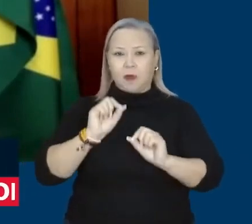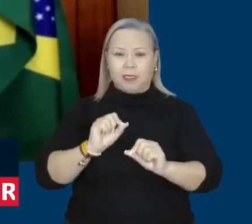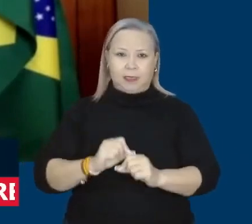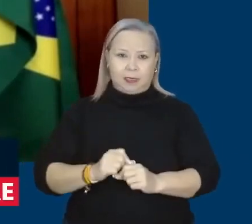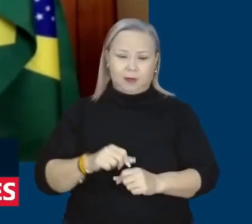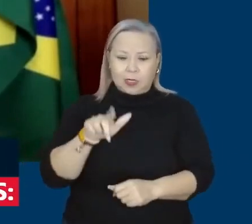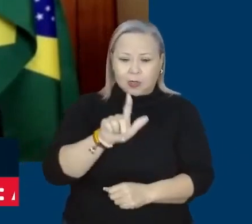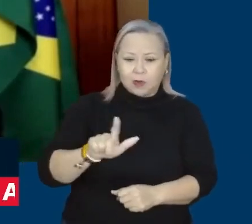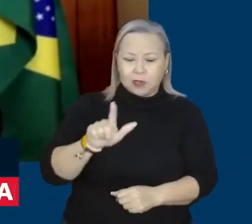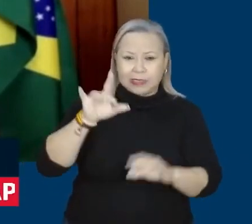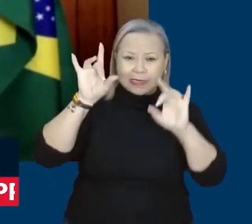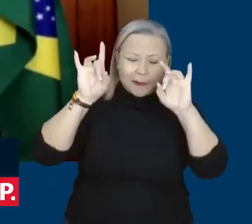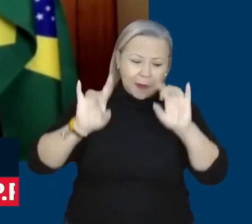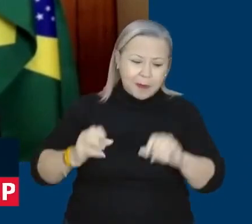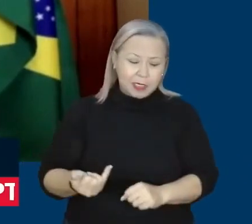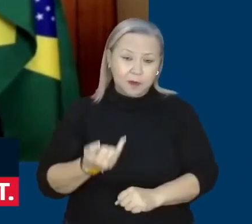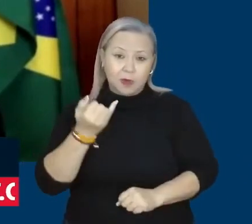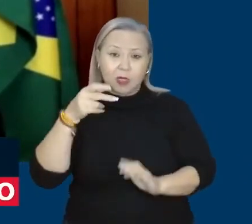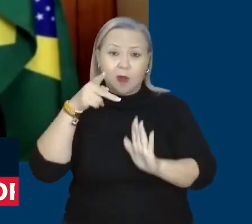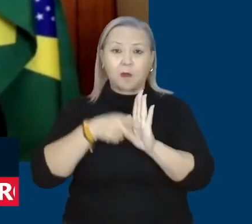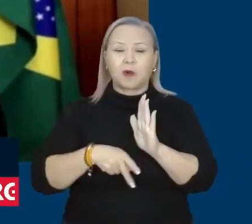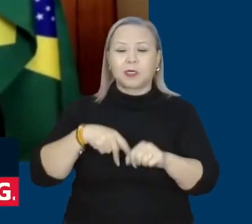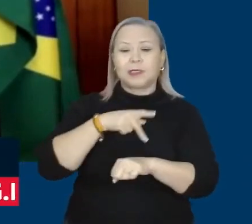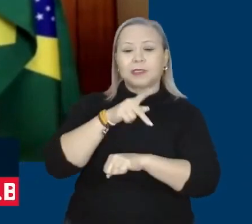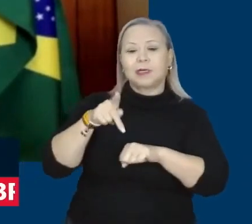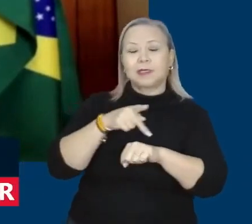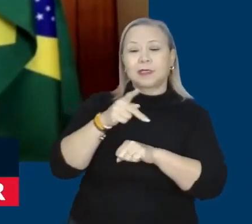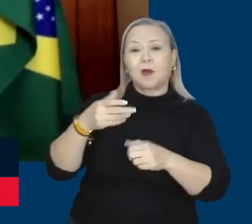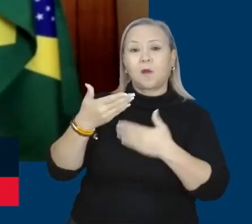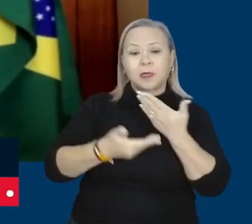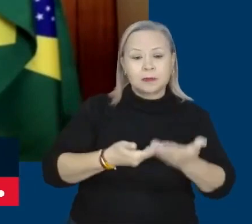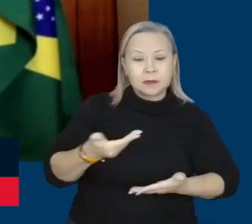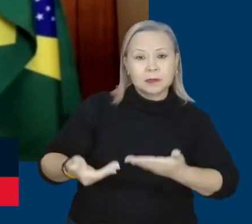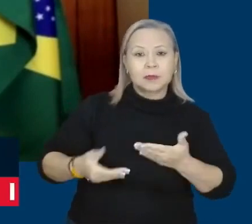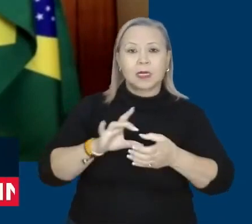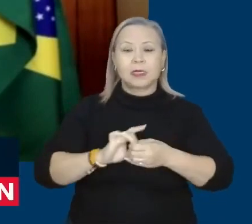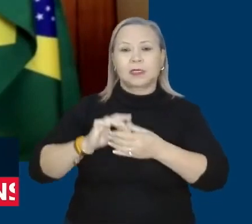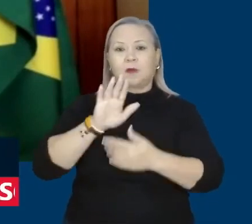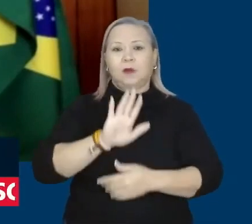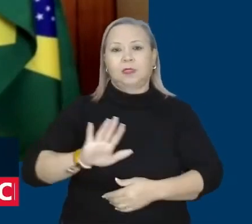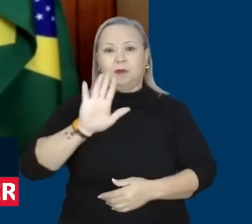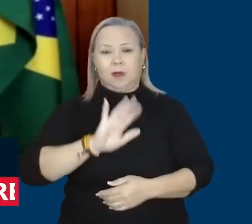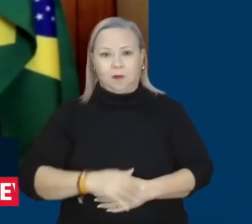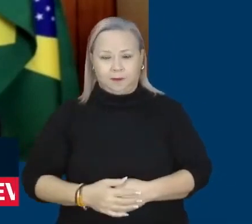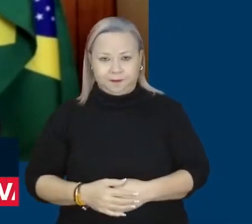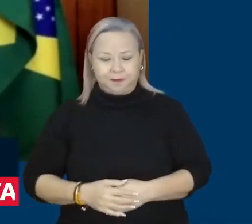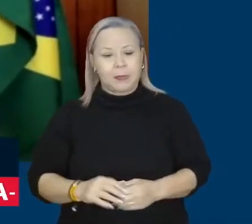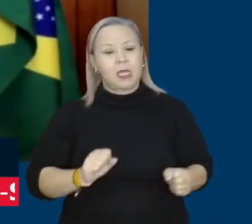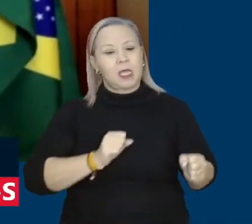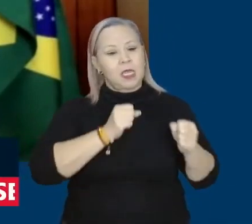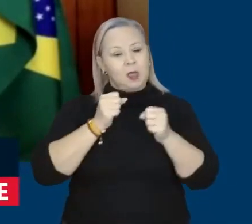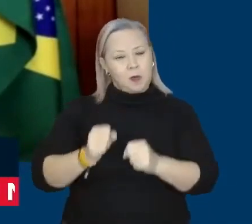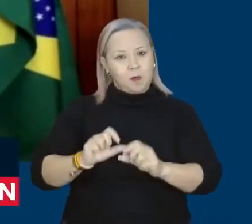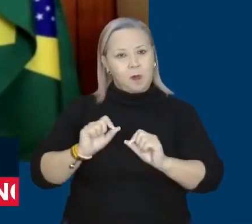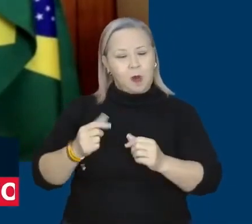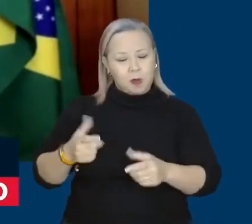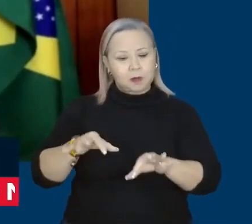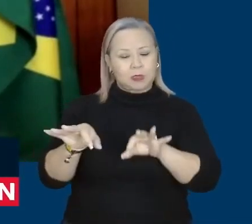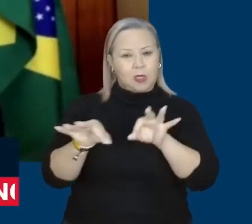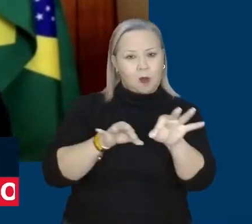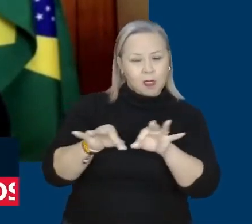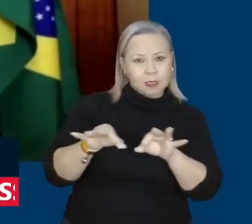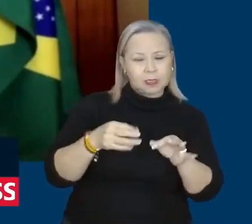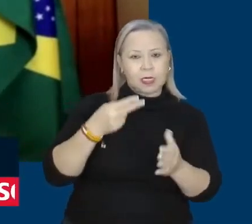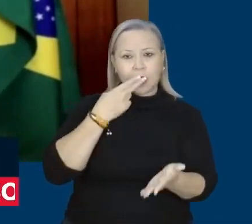extremamente importante para o projeto de nação, para a integração nacional. E ela pode, evidente, ser modernizada, os